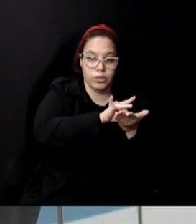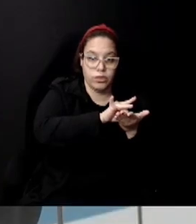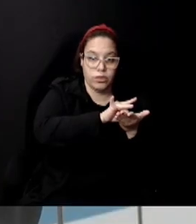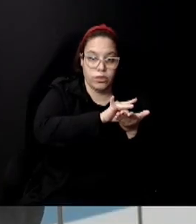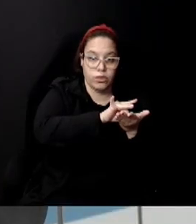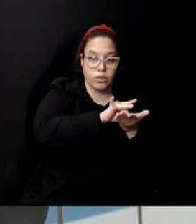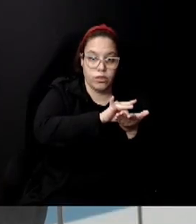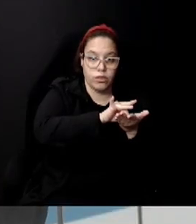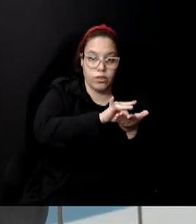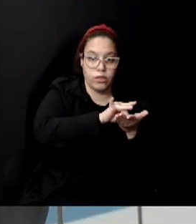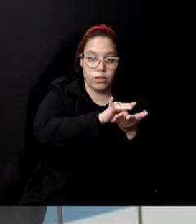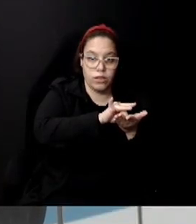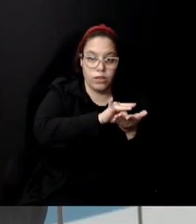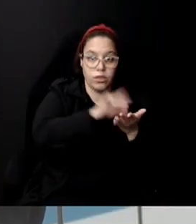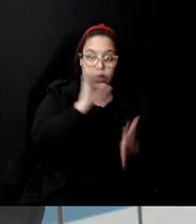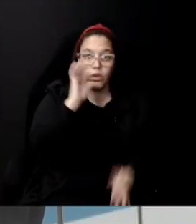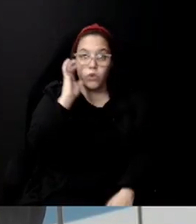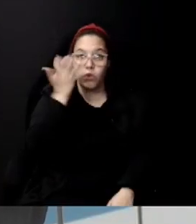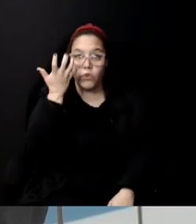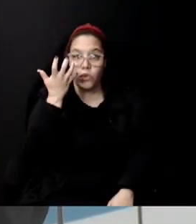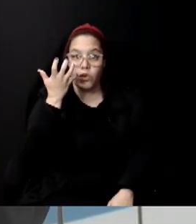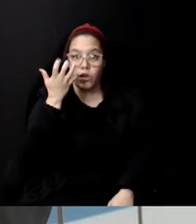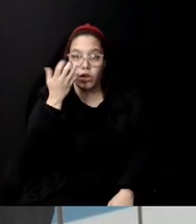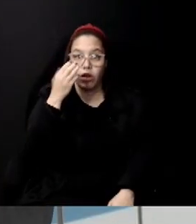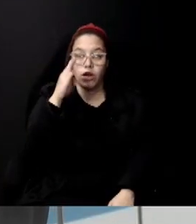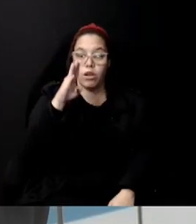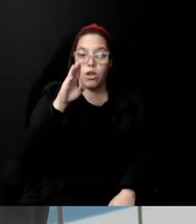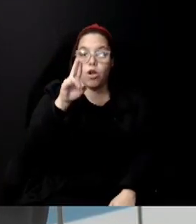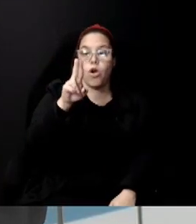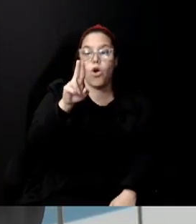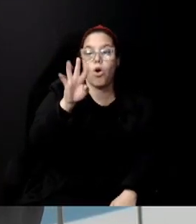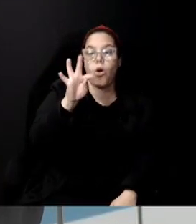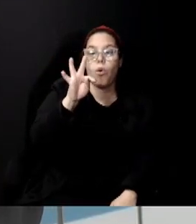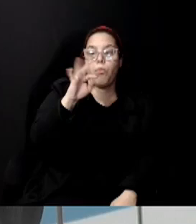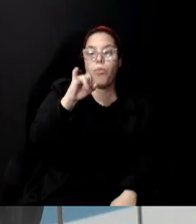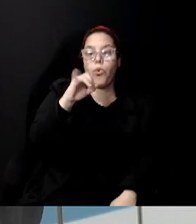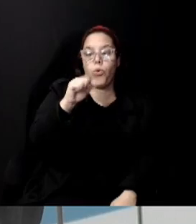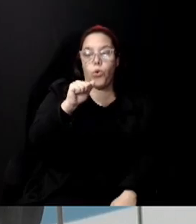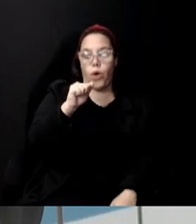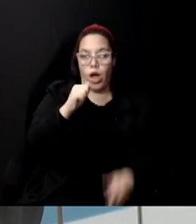que ocorreram na cidade de Bucha, na região